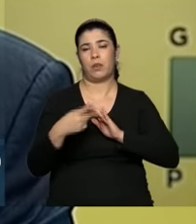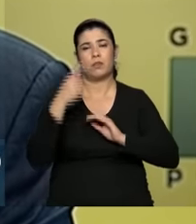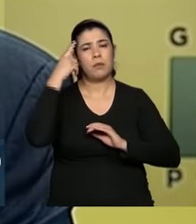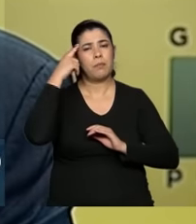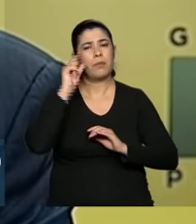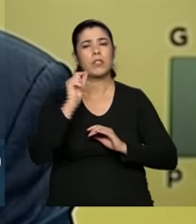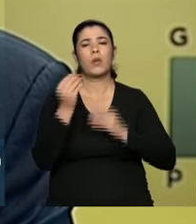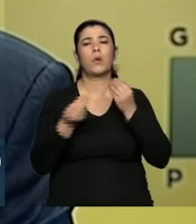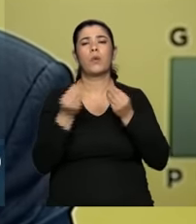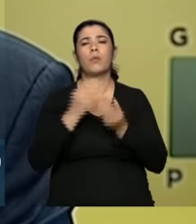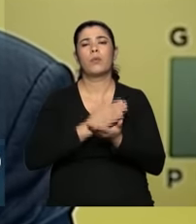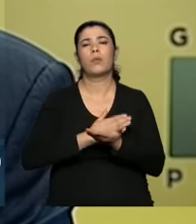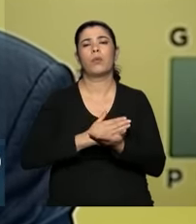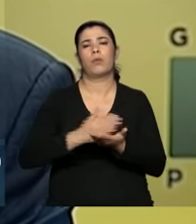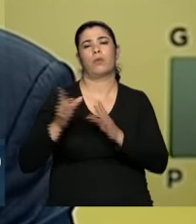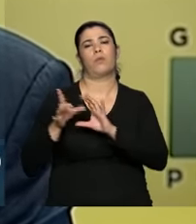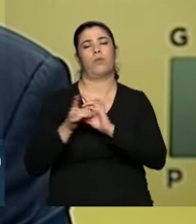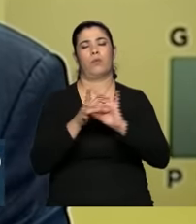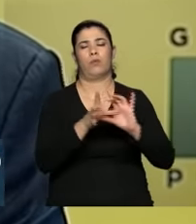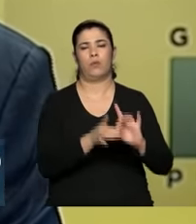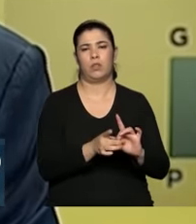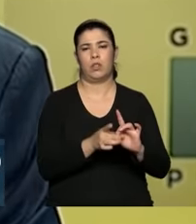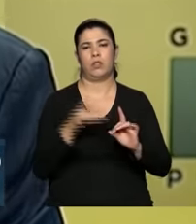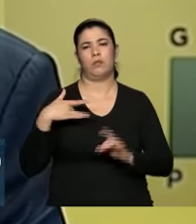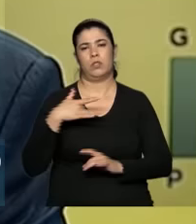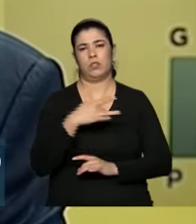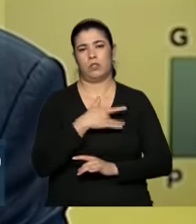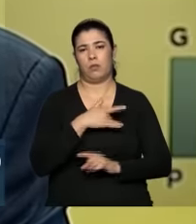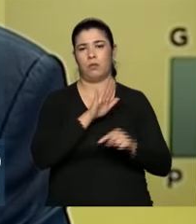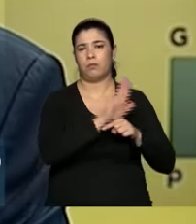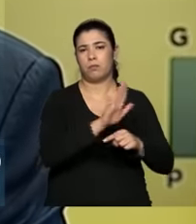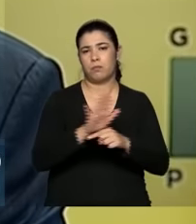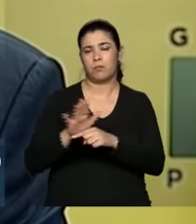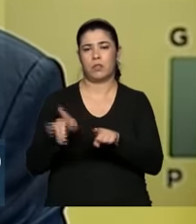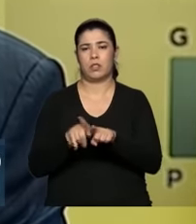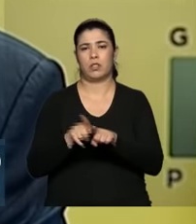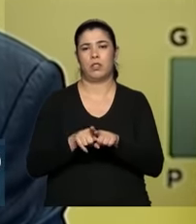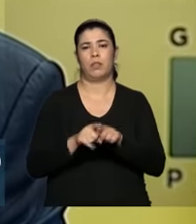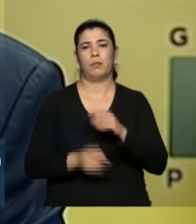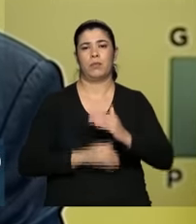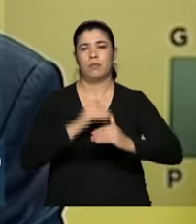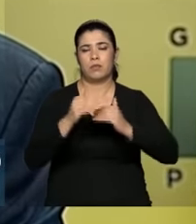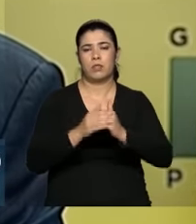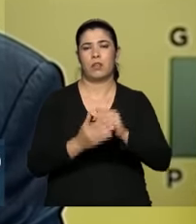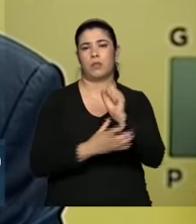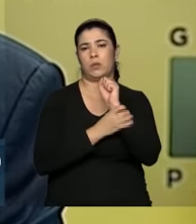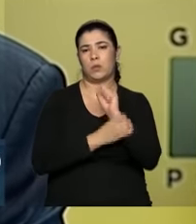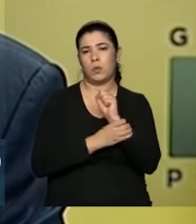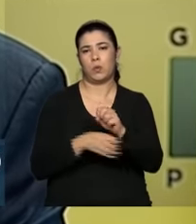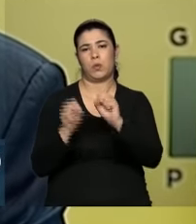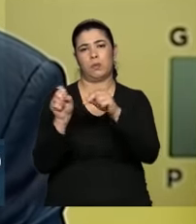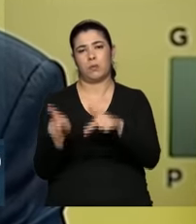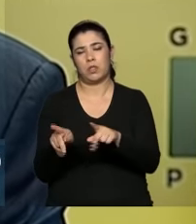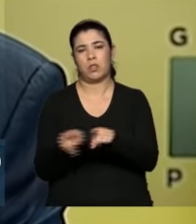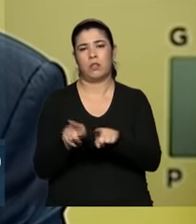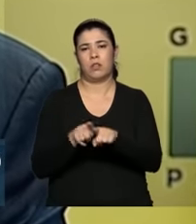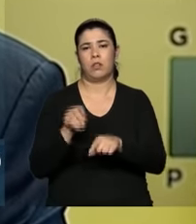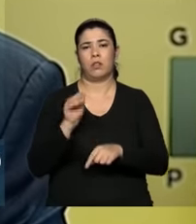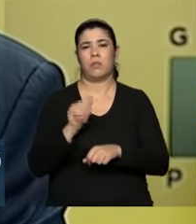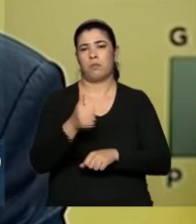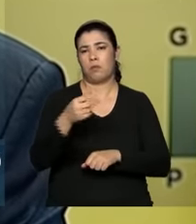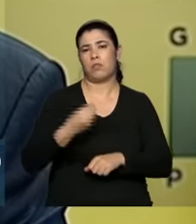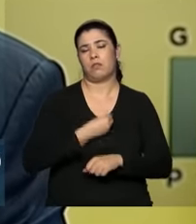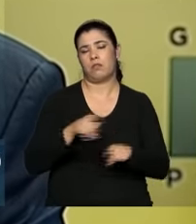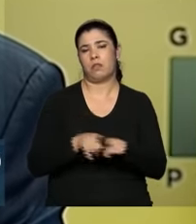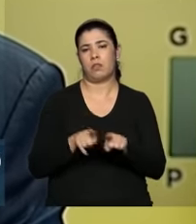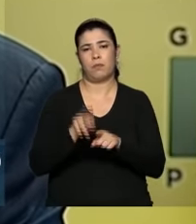pensamos a saúde a partir de uma perspectiva solidária, que vai gerar sistemas de previdência, segurança, securidade, todos esses nomes que nós